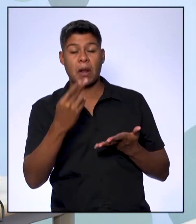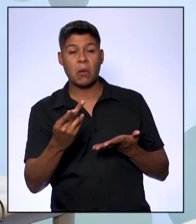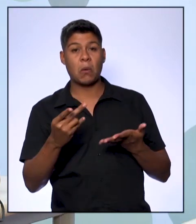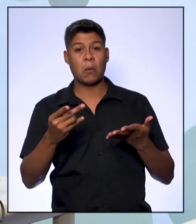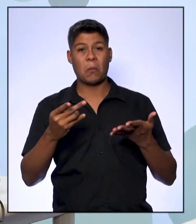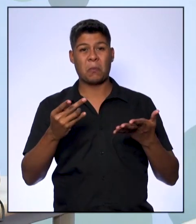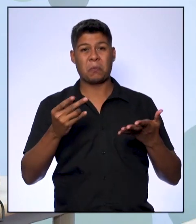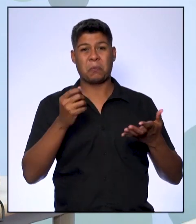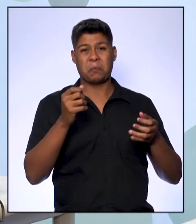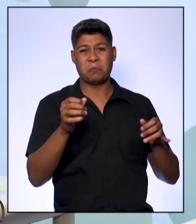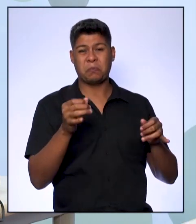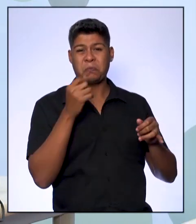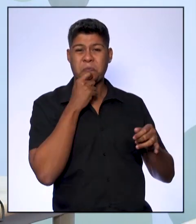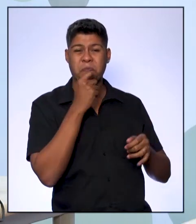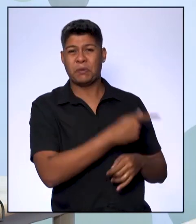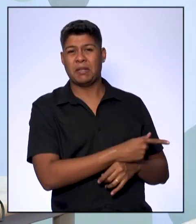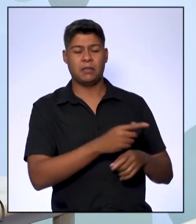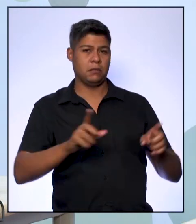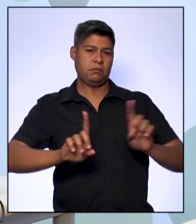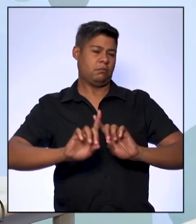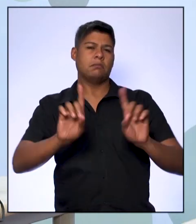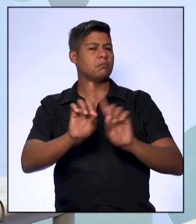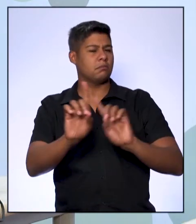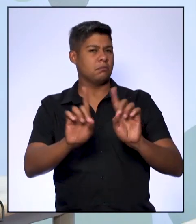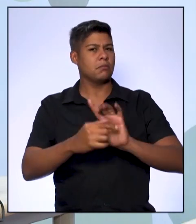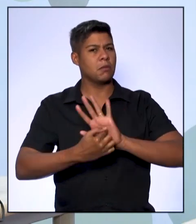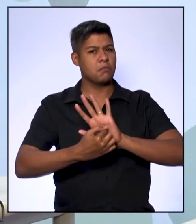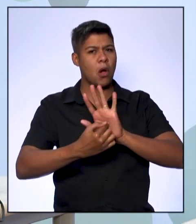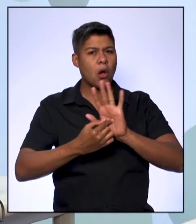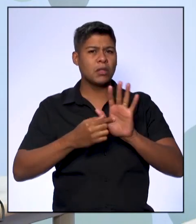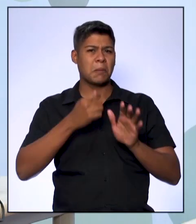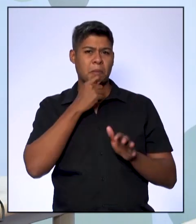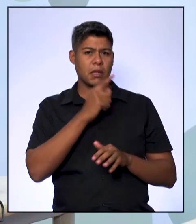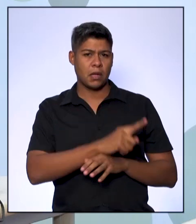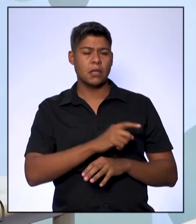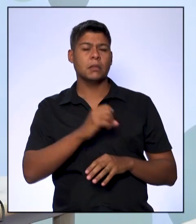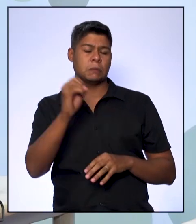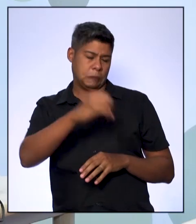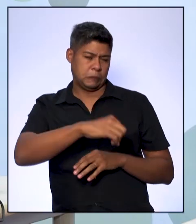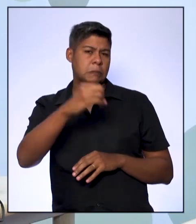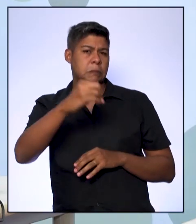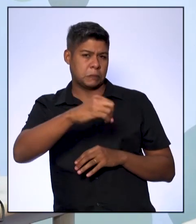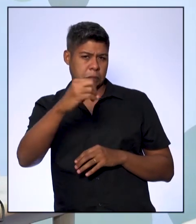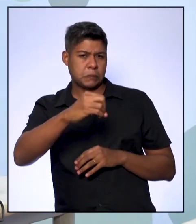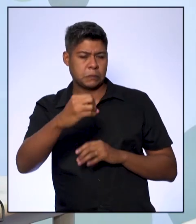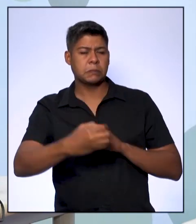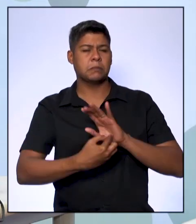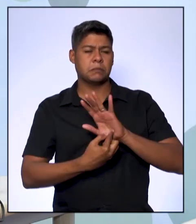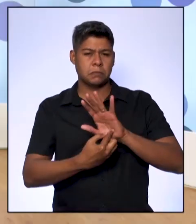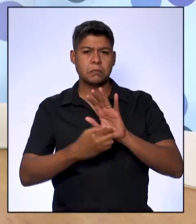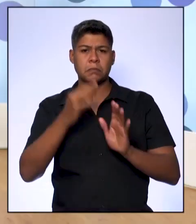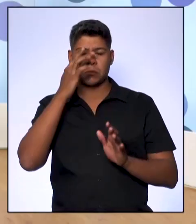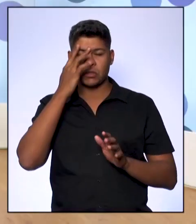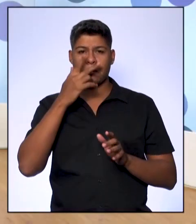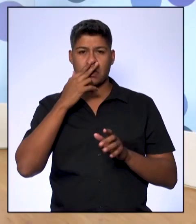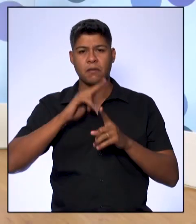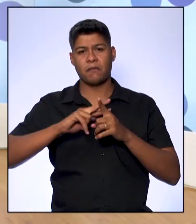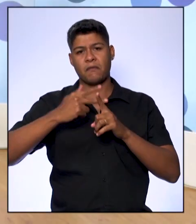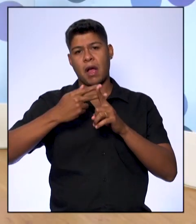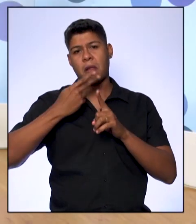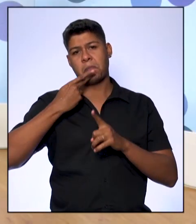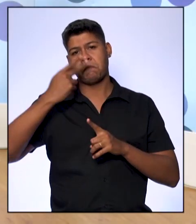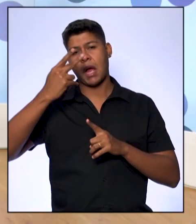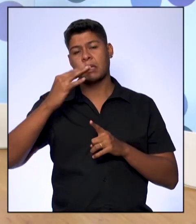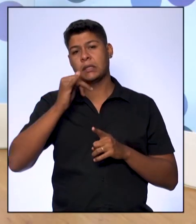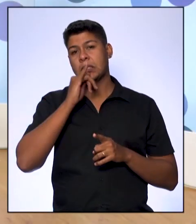mimi então a hipérbole é a figura de linguagem que indica um mimi isso indica um mimi que alguém tá exagerando e alguma